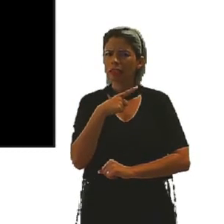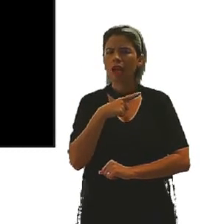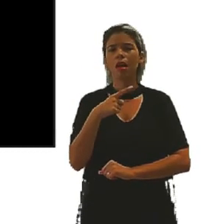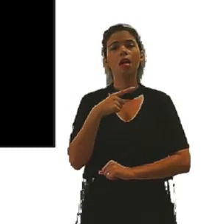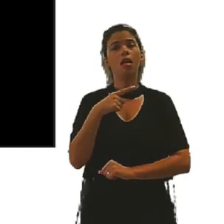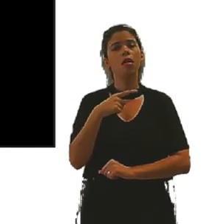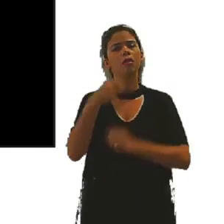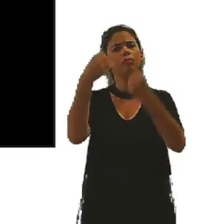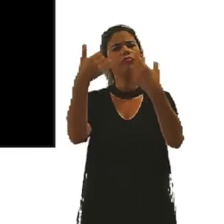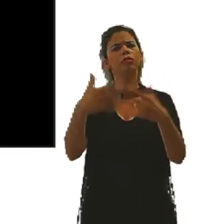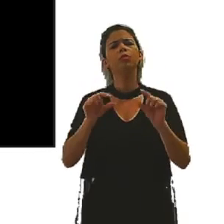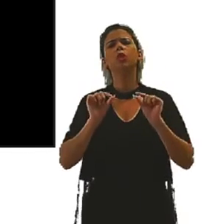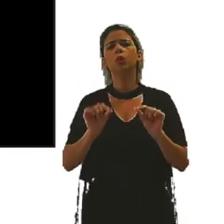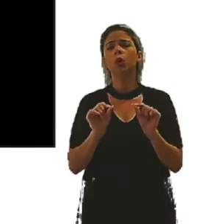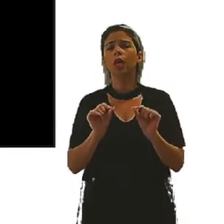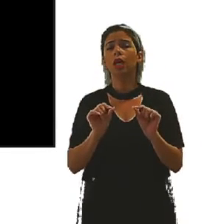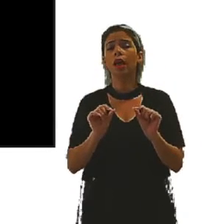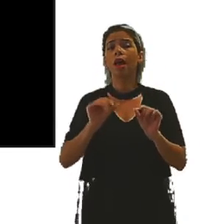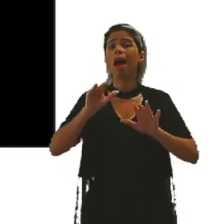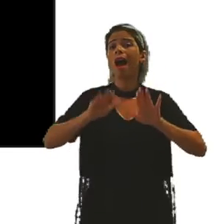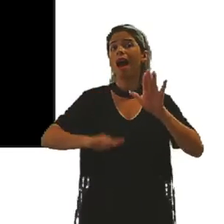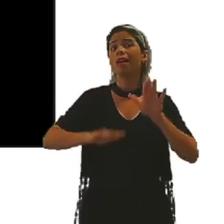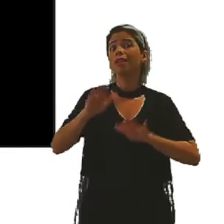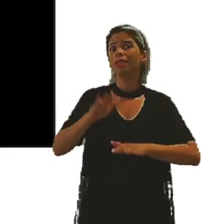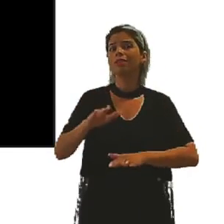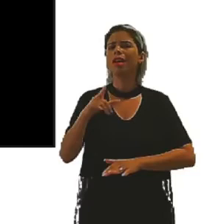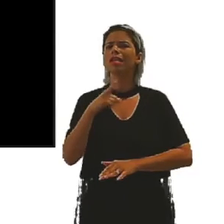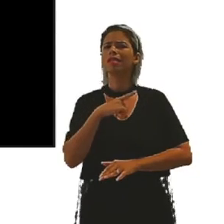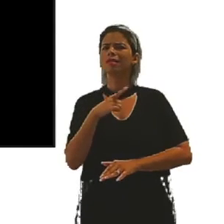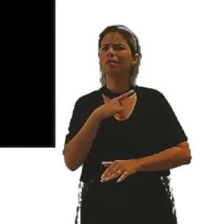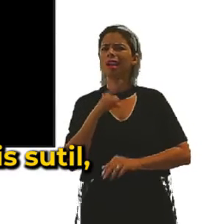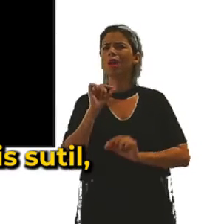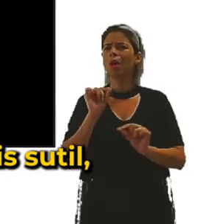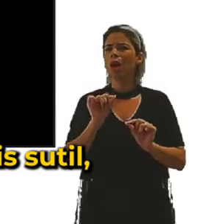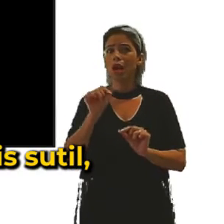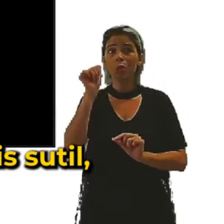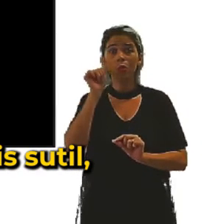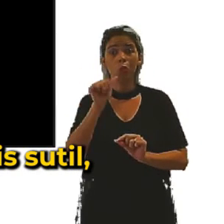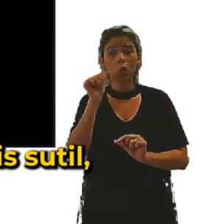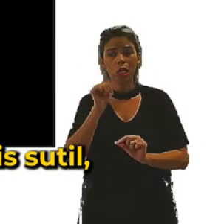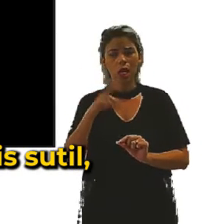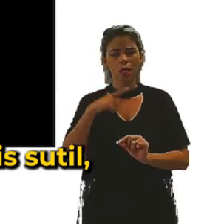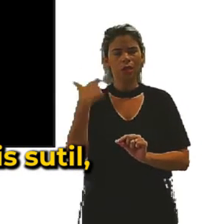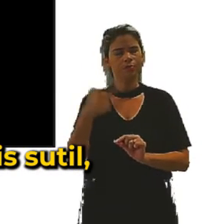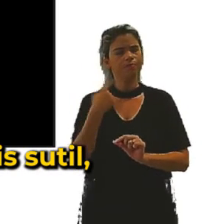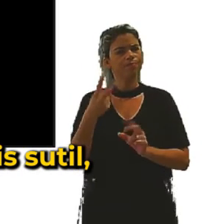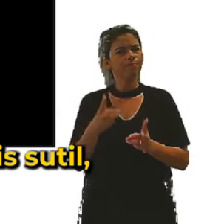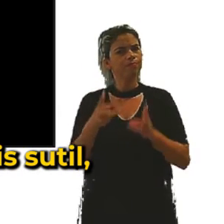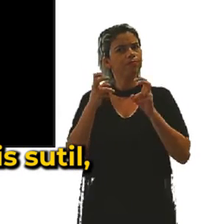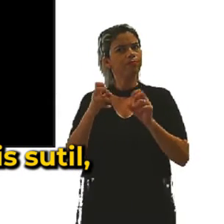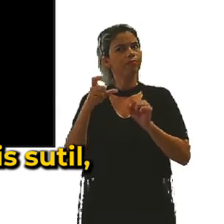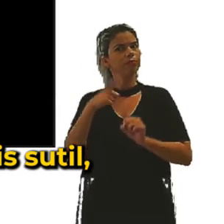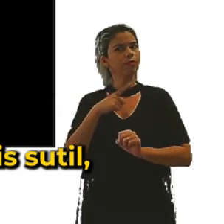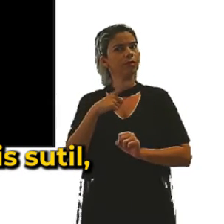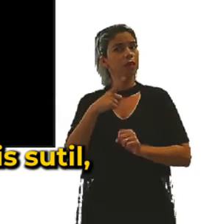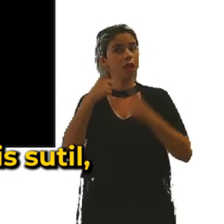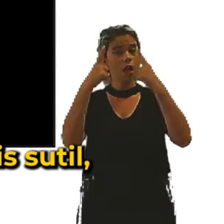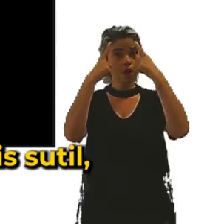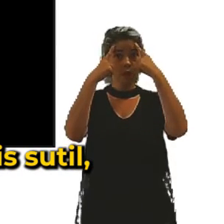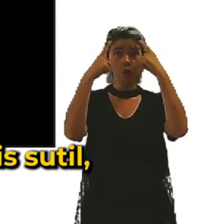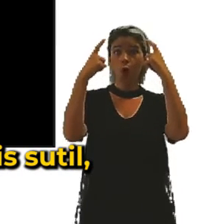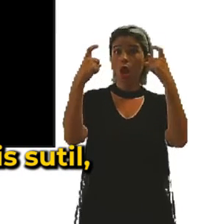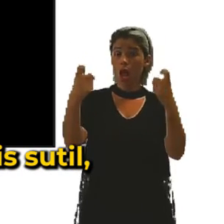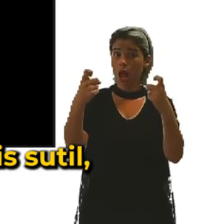dizendo que, ora, nós, mulheres, nós nos deparamos com uma